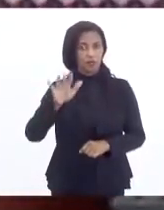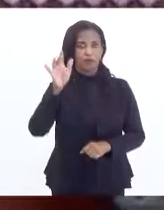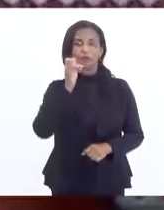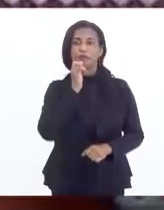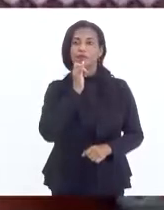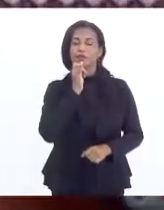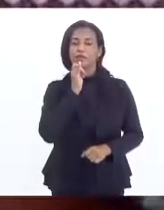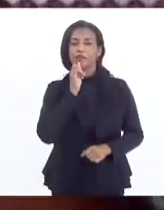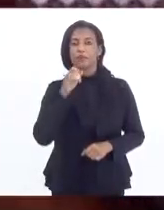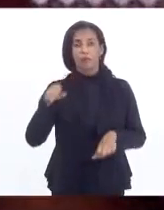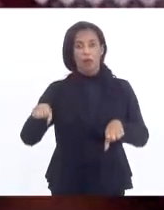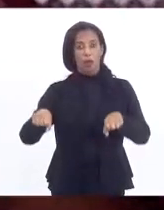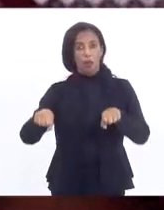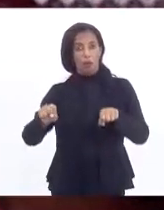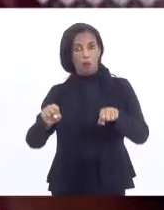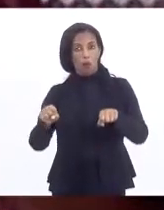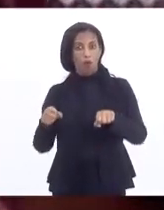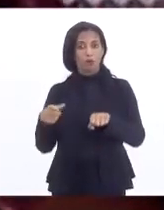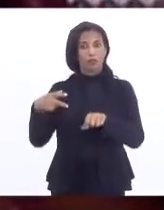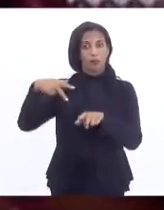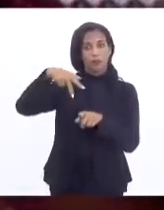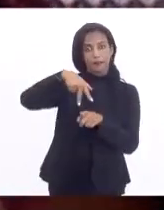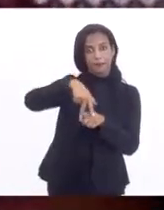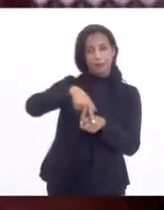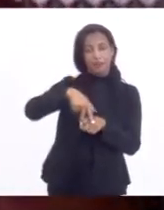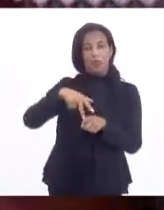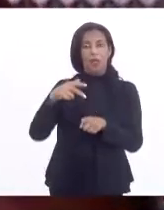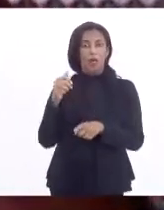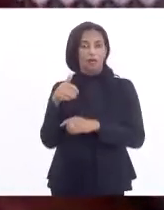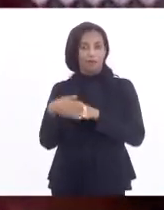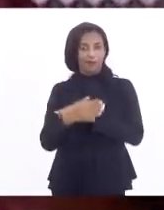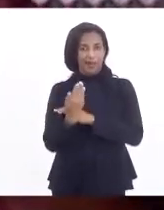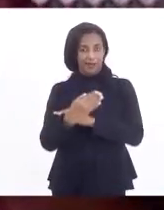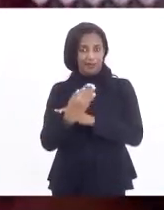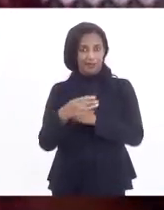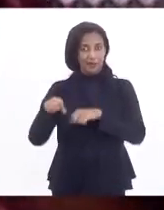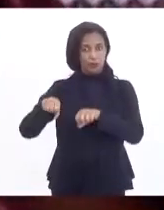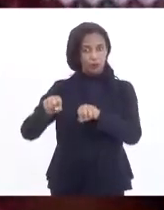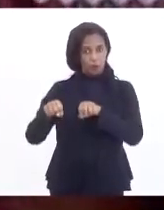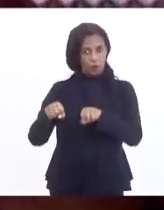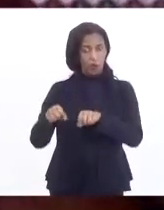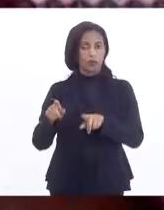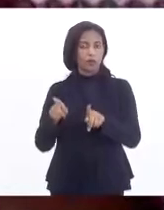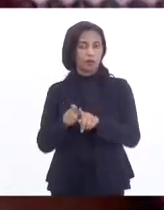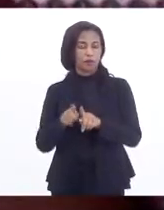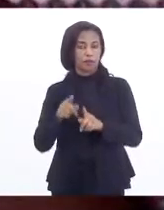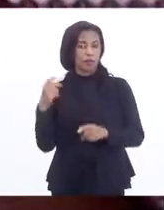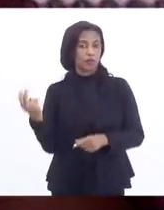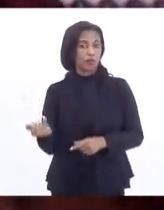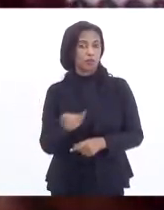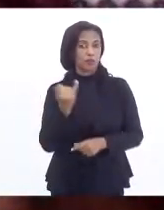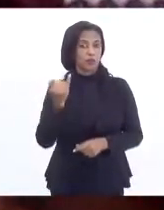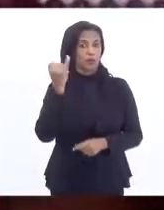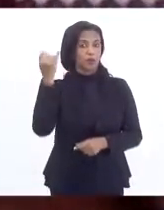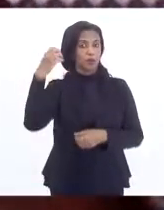exemplo, o trabalho dos mototaxistas é fundamental para a locomoção da população, ainda pouquíssimo valorizado